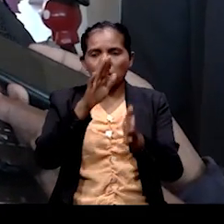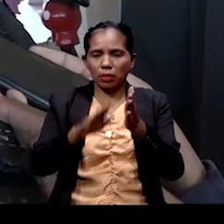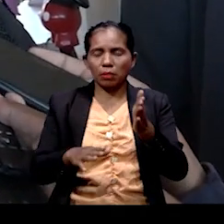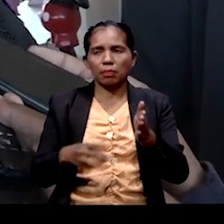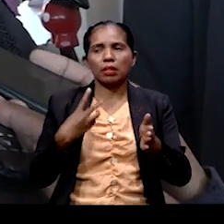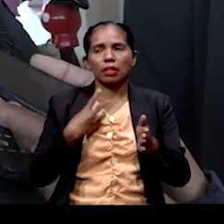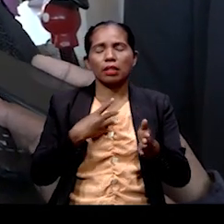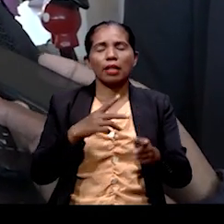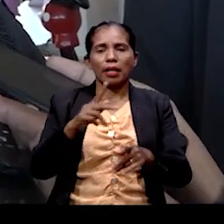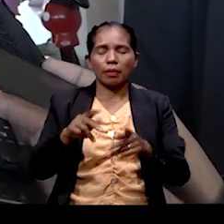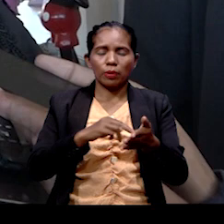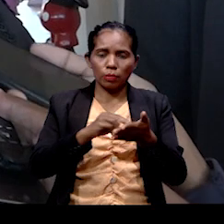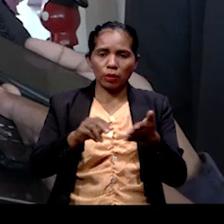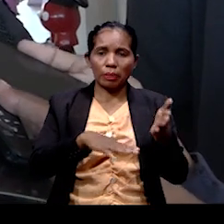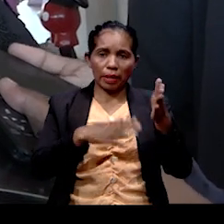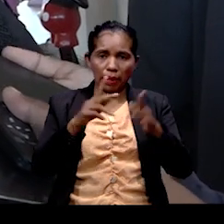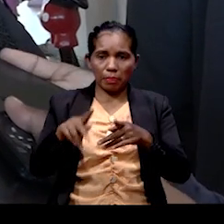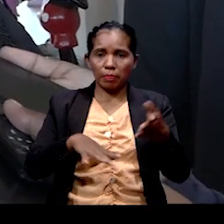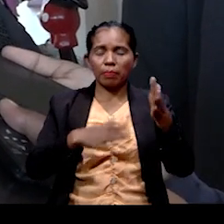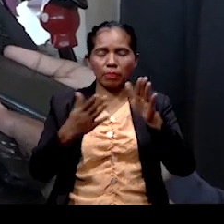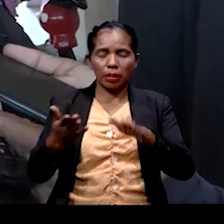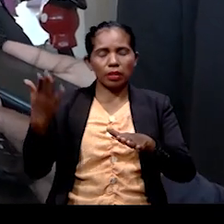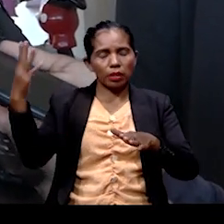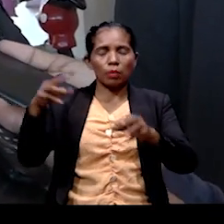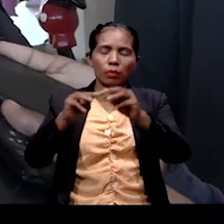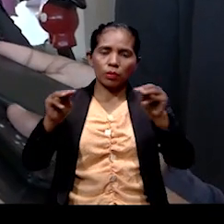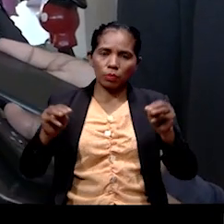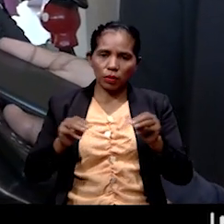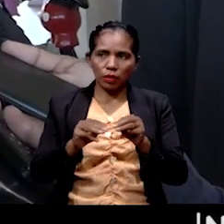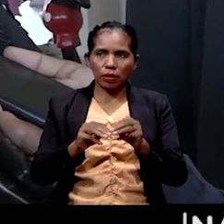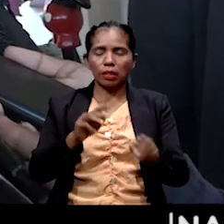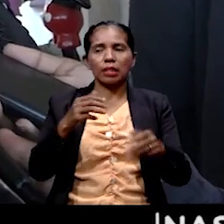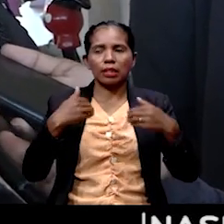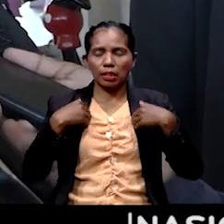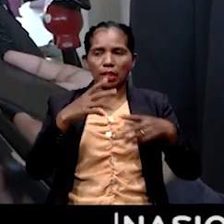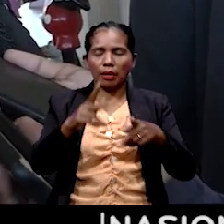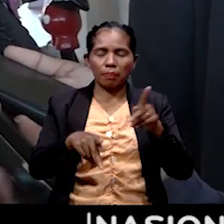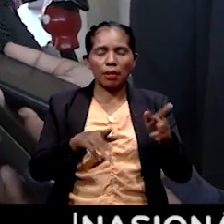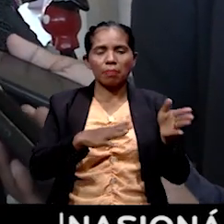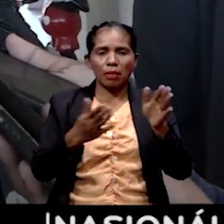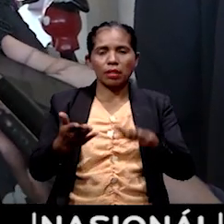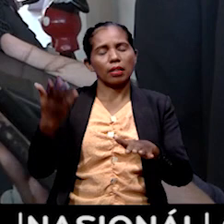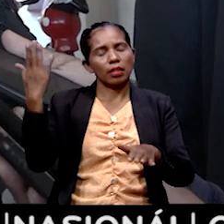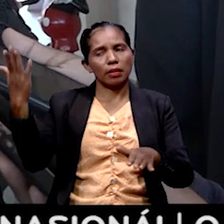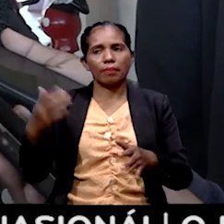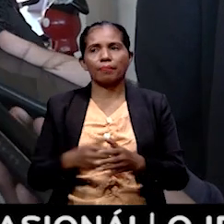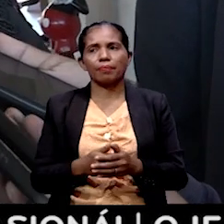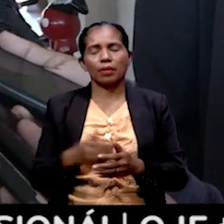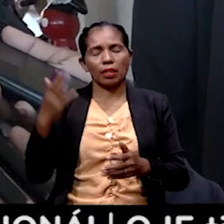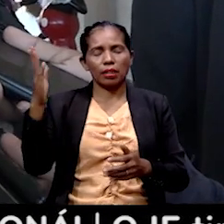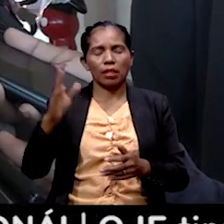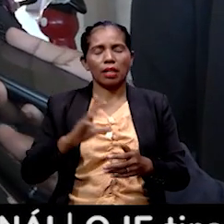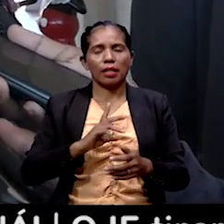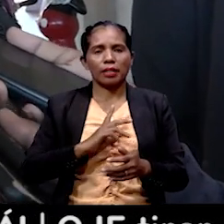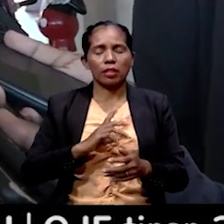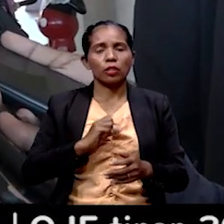mortalidade né bem ia município ser né ia é uma mata ia na ba né já mas é que ligai